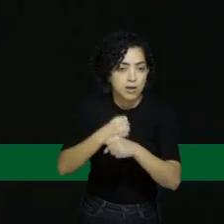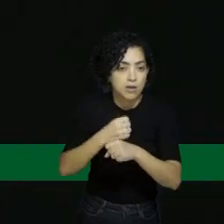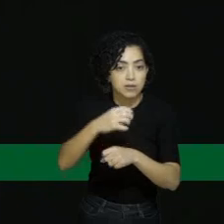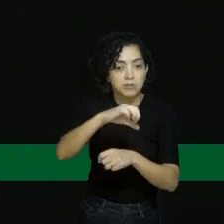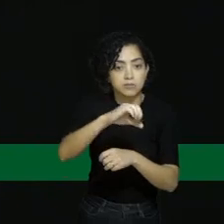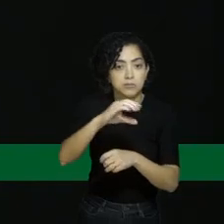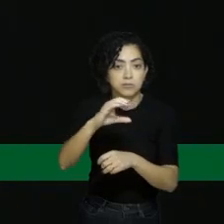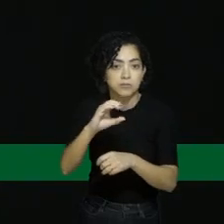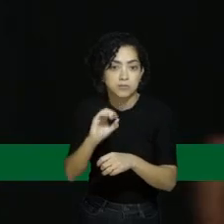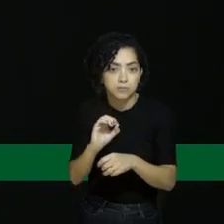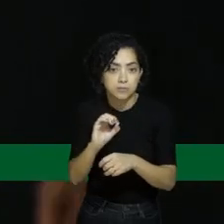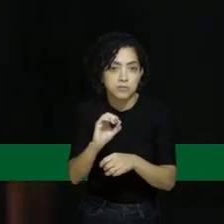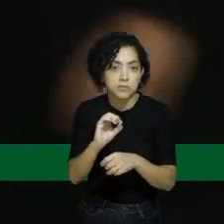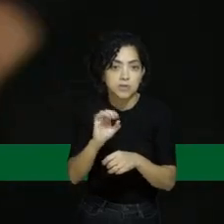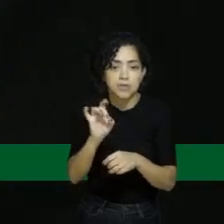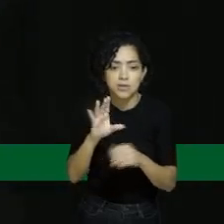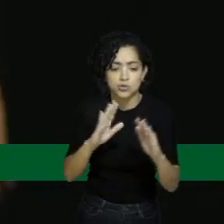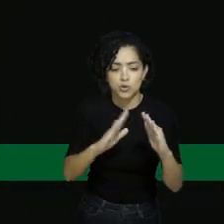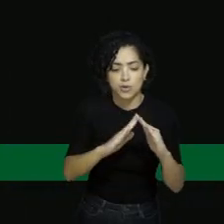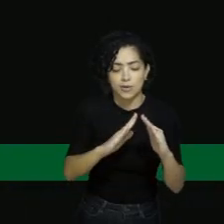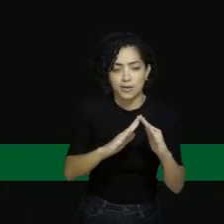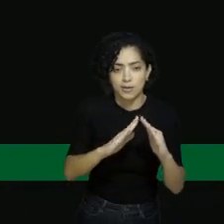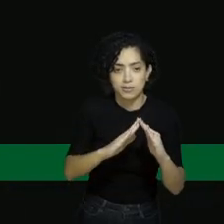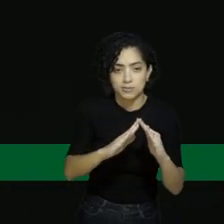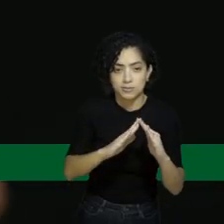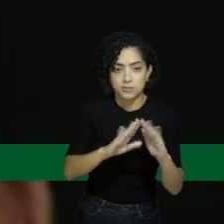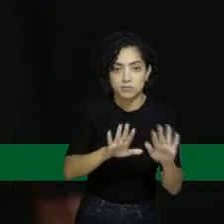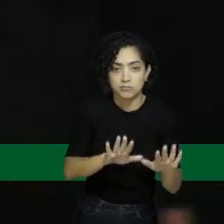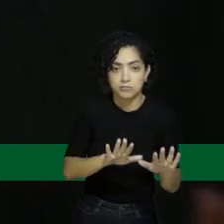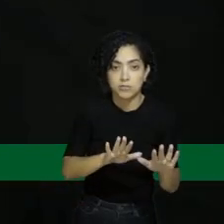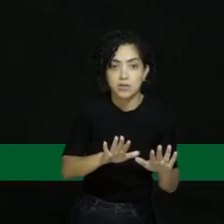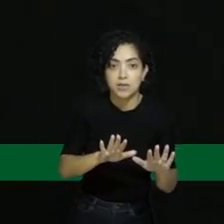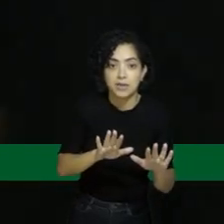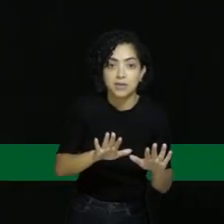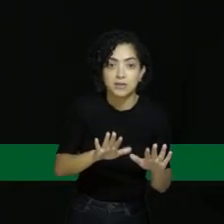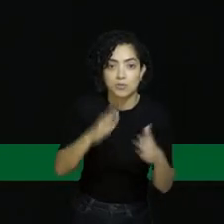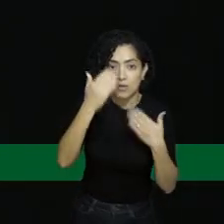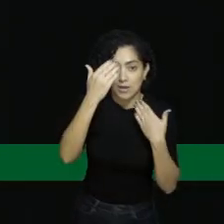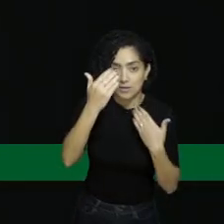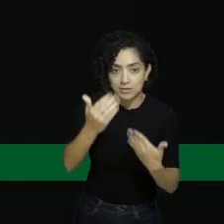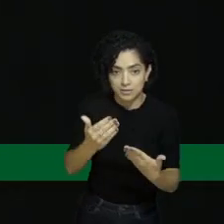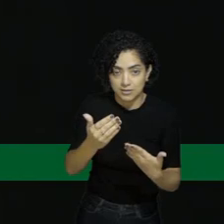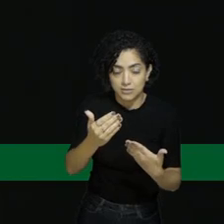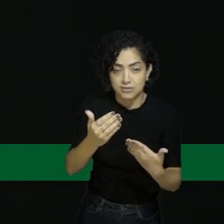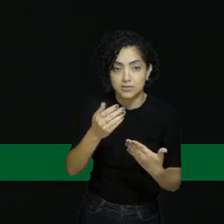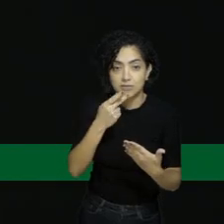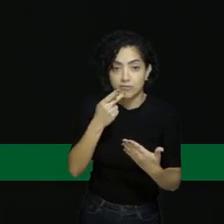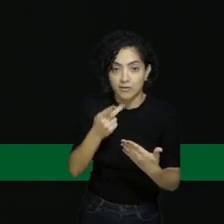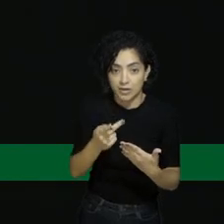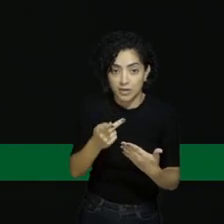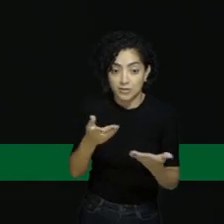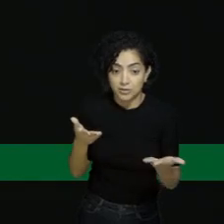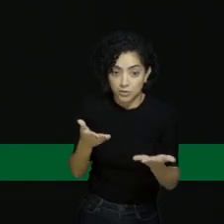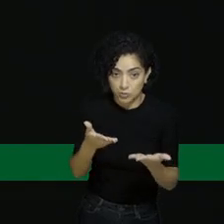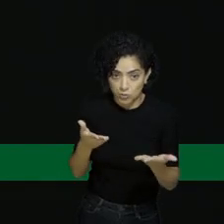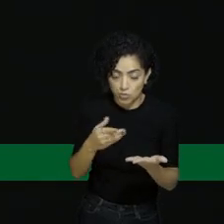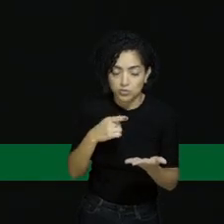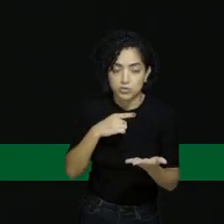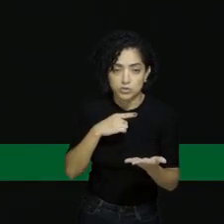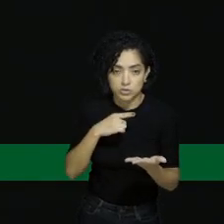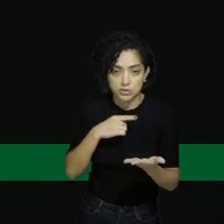éramos tratadas do lar. Mais 30 segundos. Então, agradecer e dizer que hoje nós temos nossa